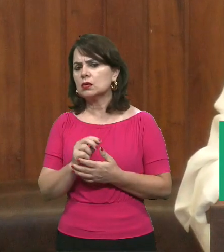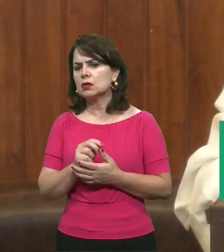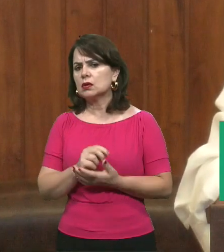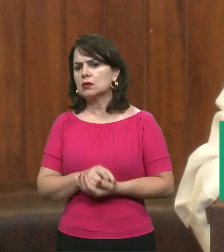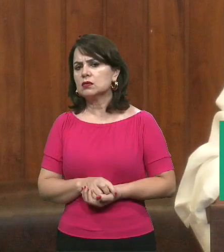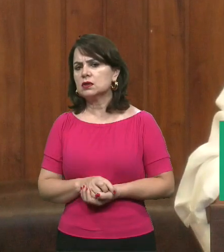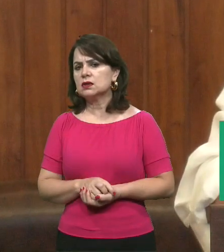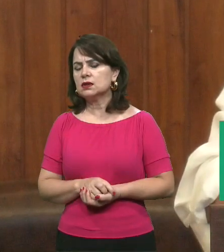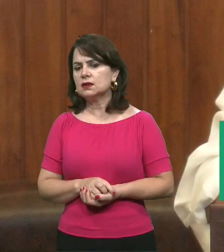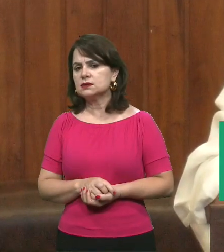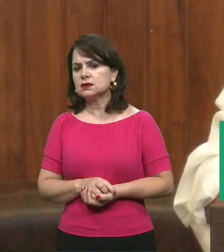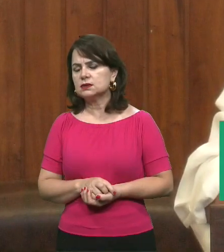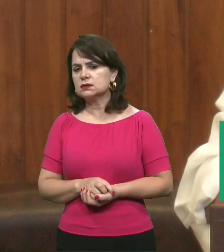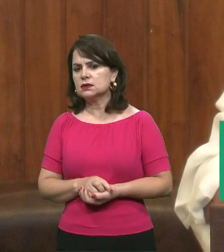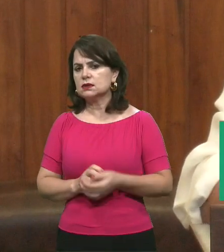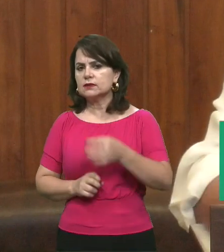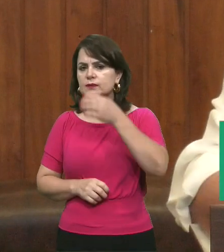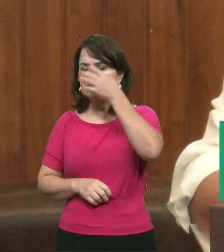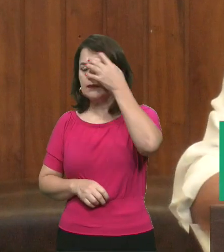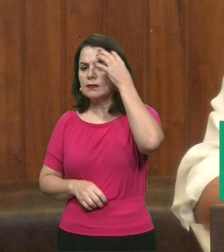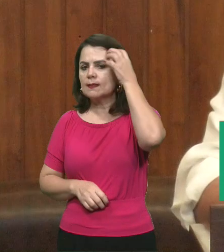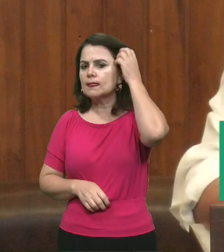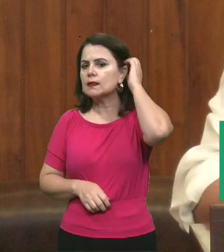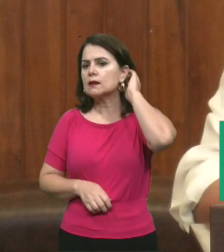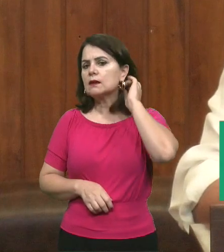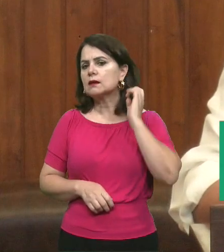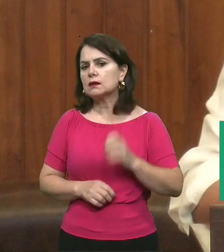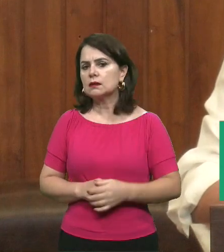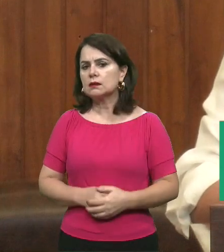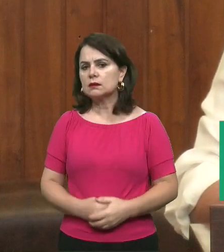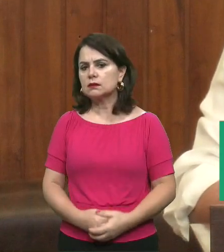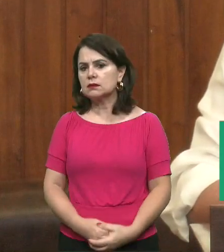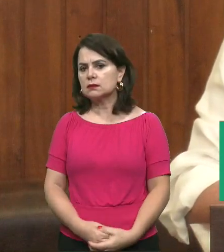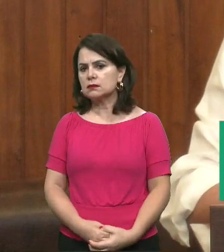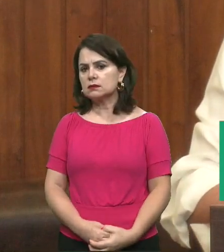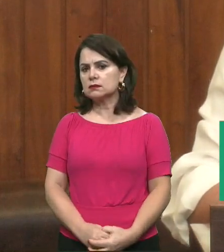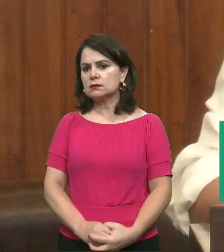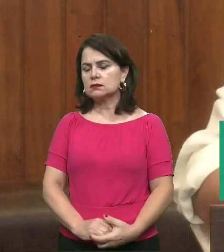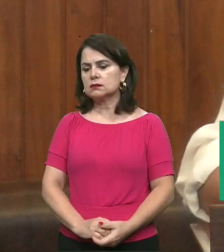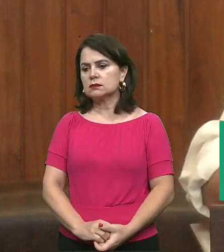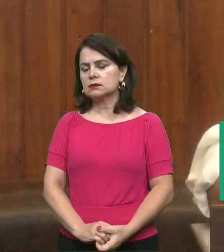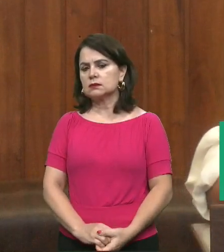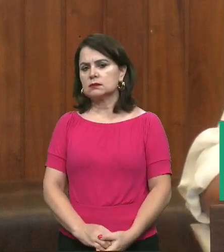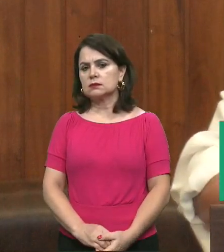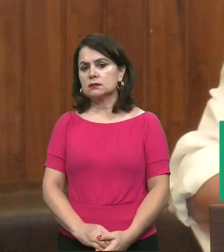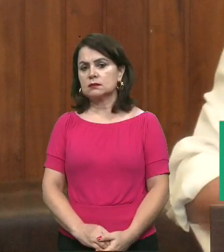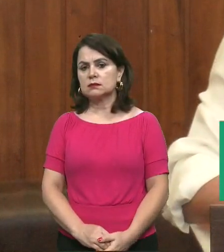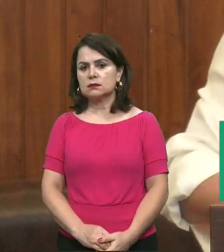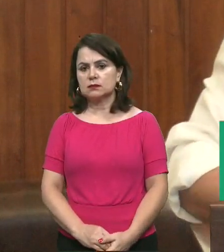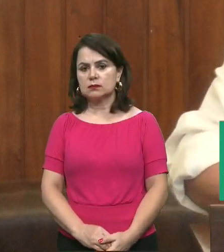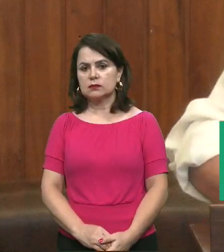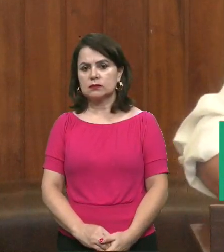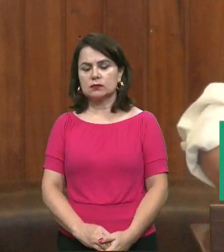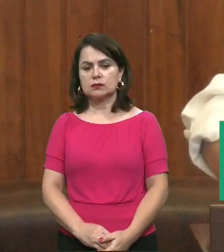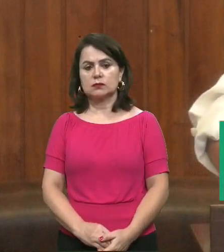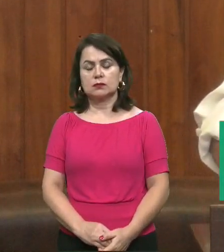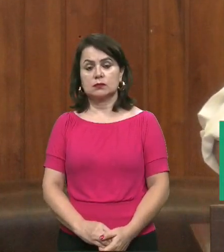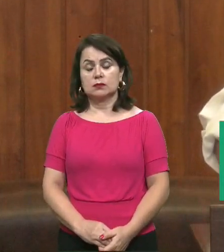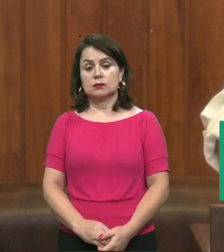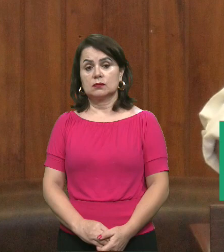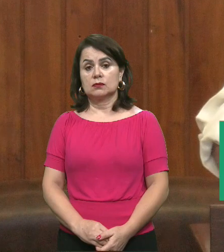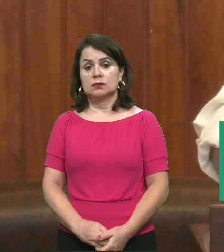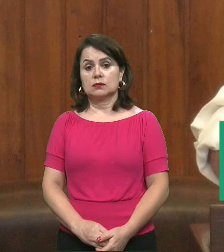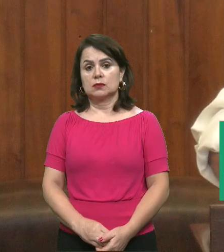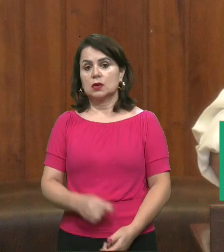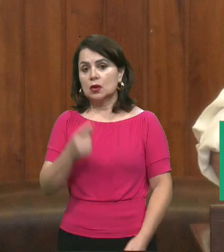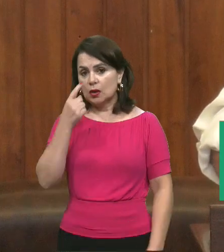acho que se não morreu, tinha 70 lavras de propriedade. O Getúlio, o Daniel